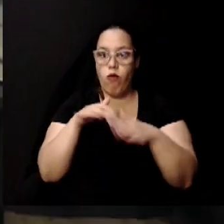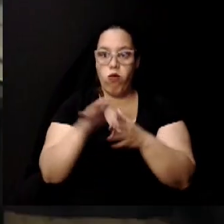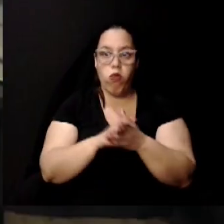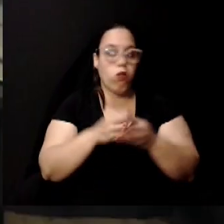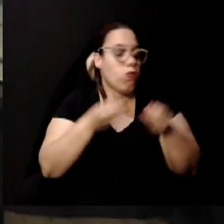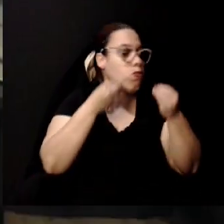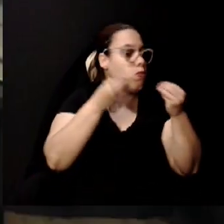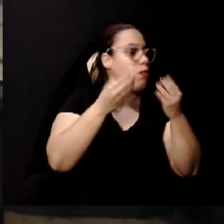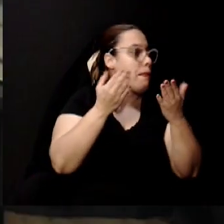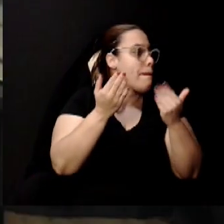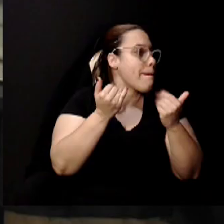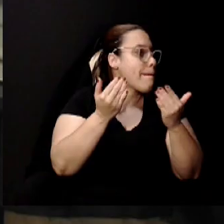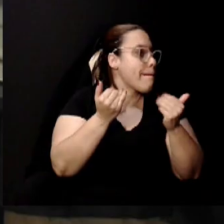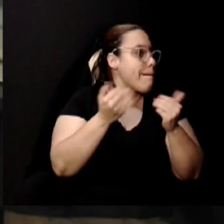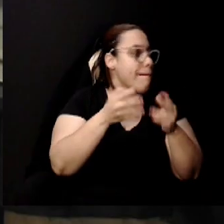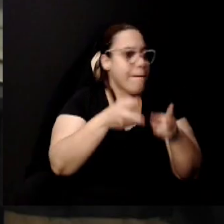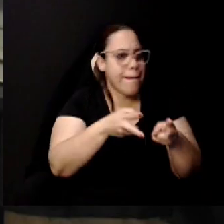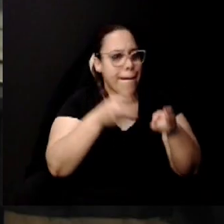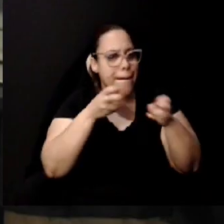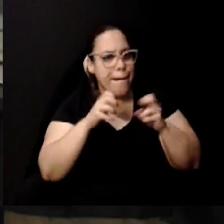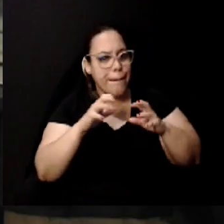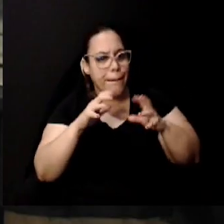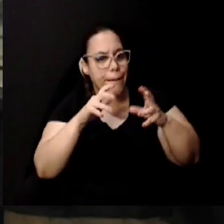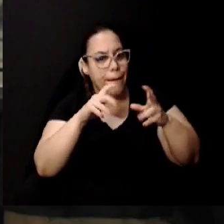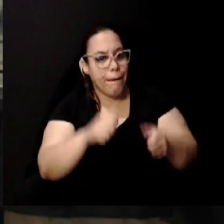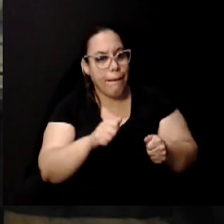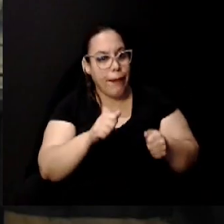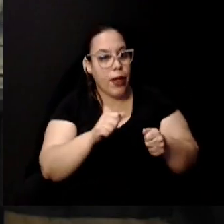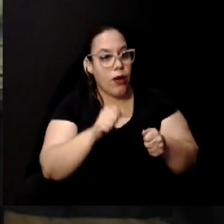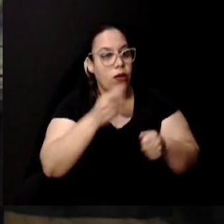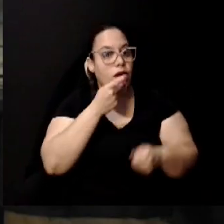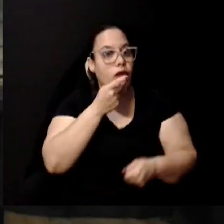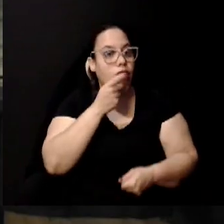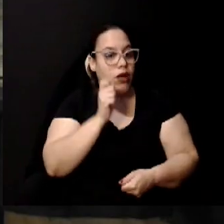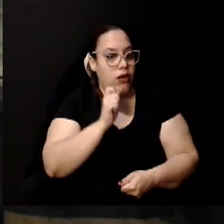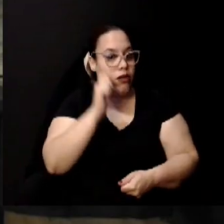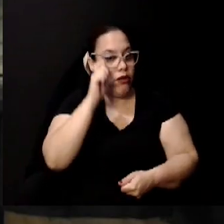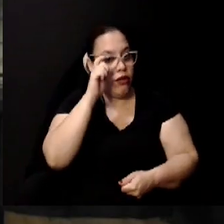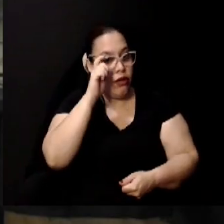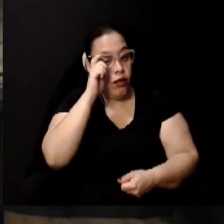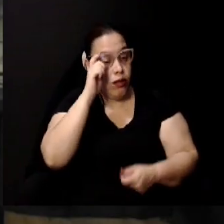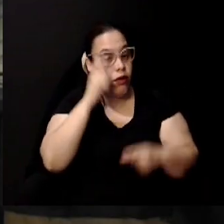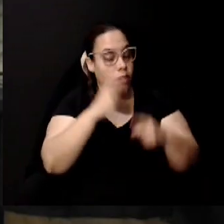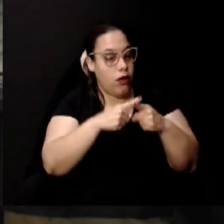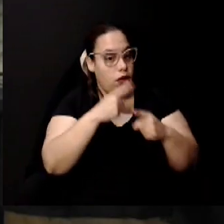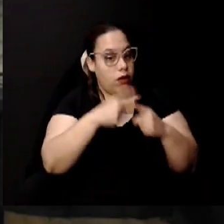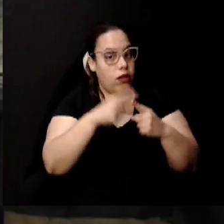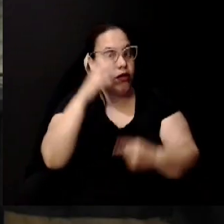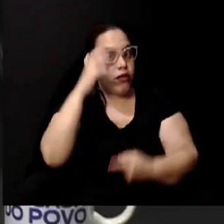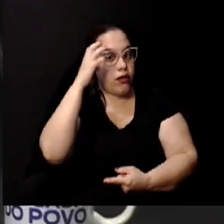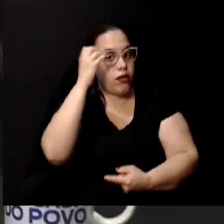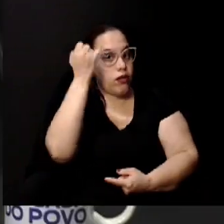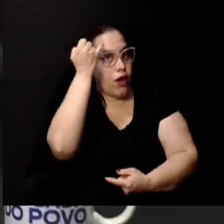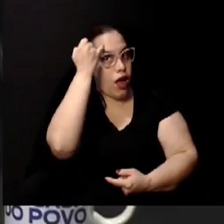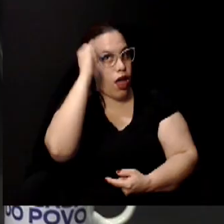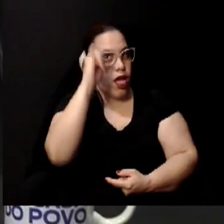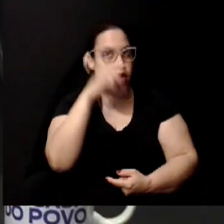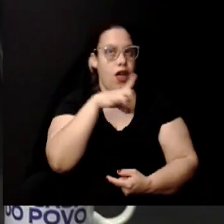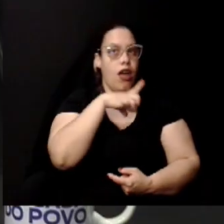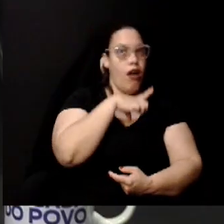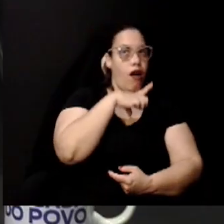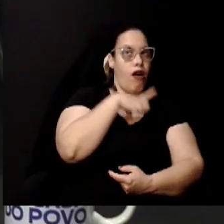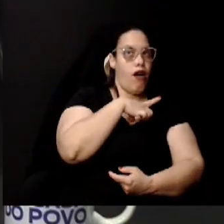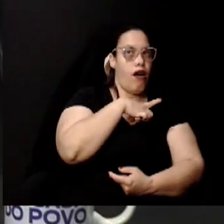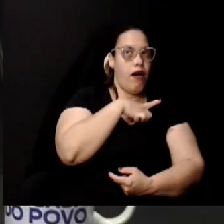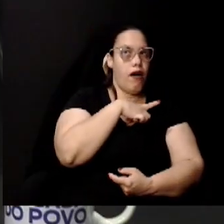juventude ela enxerga tudo isso que você está falando? Porque a ideia que eu tenho e que eu vejo através de